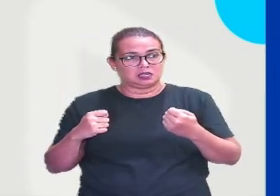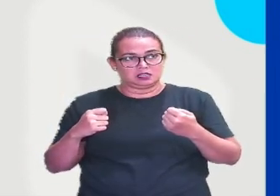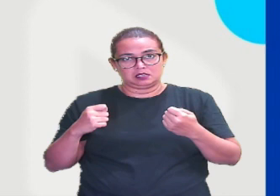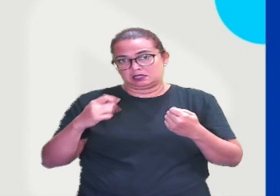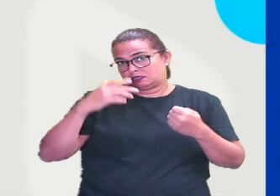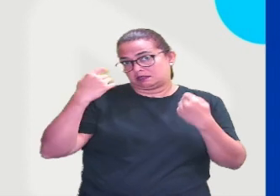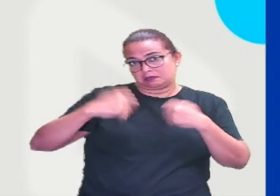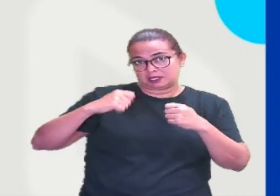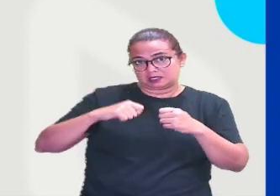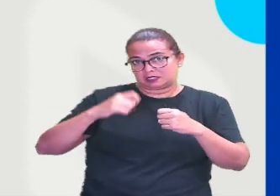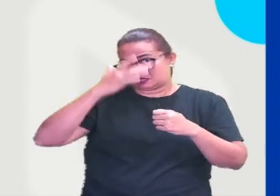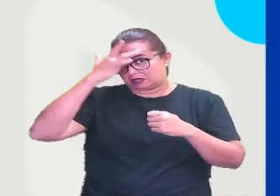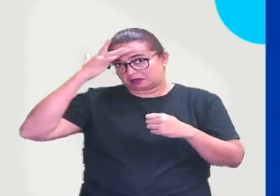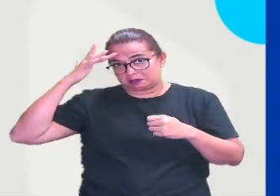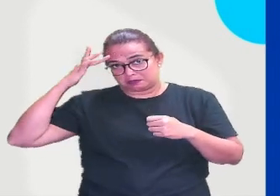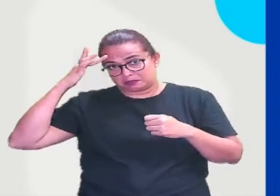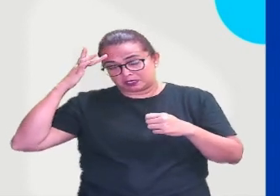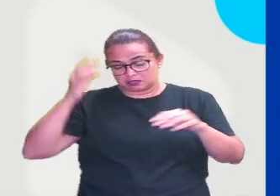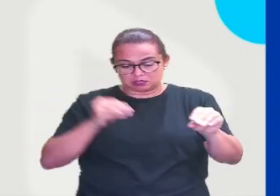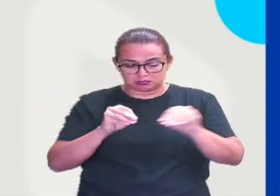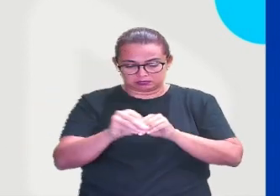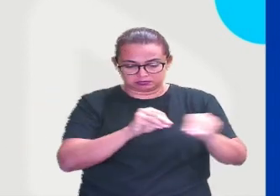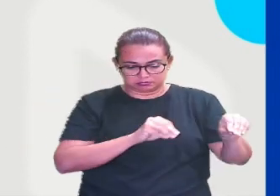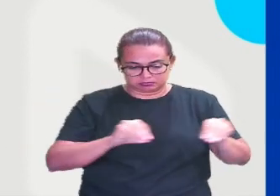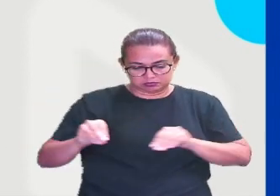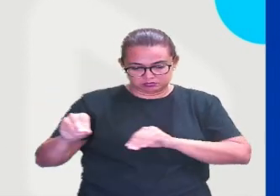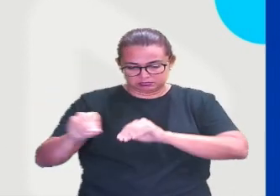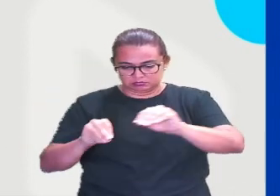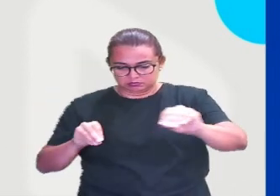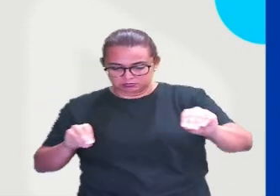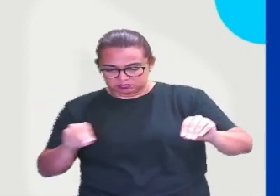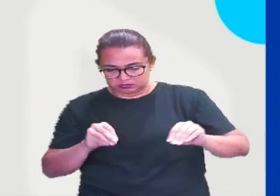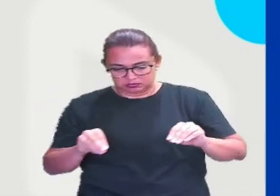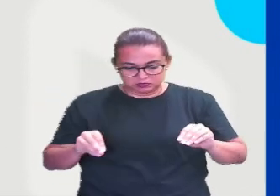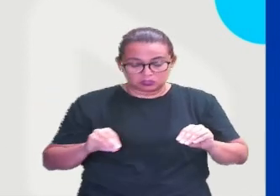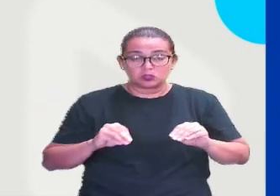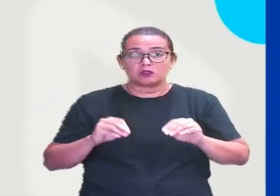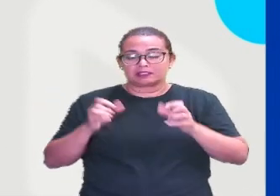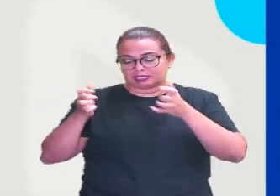distribuídas e não pode sobrar nenhuma delas, qual é o